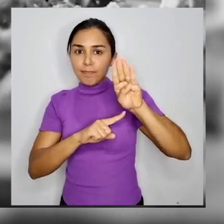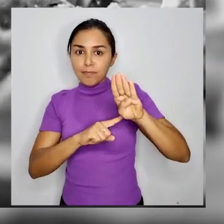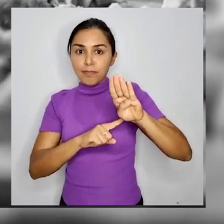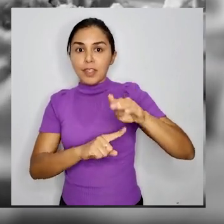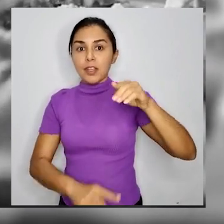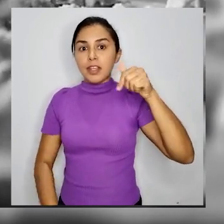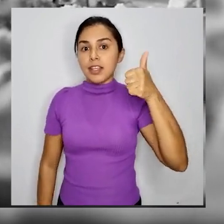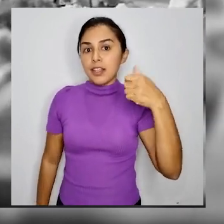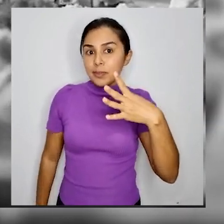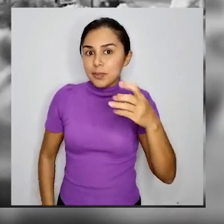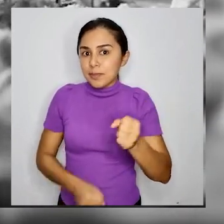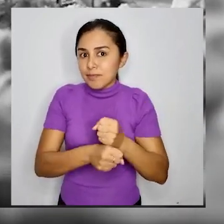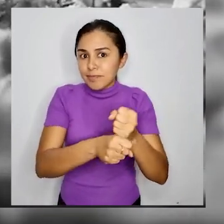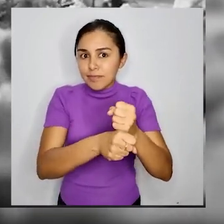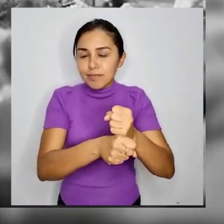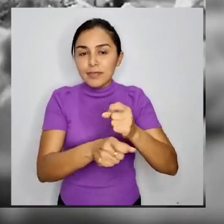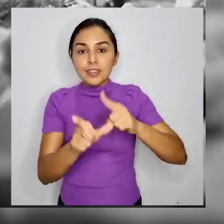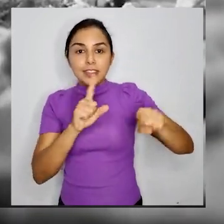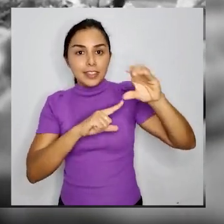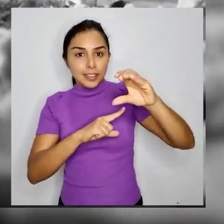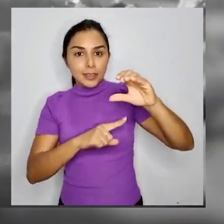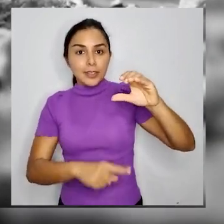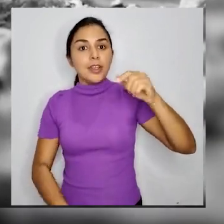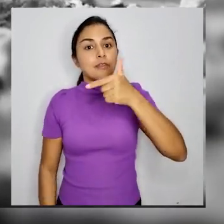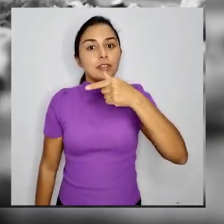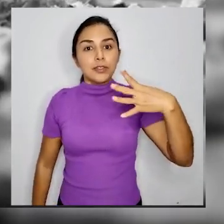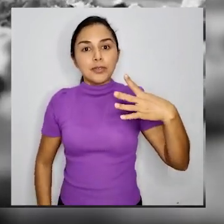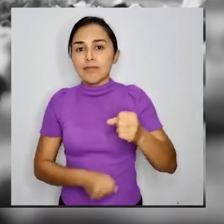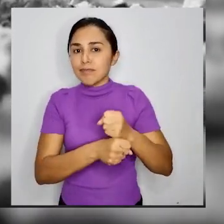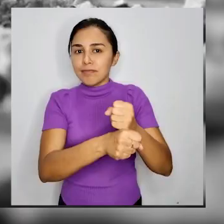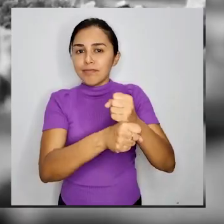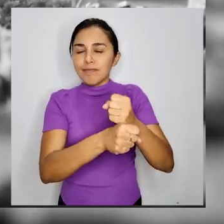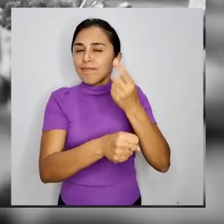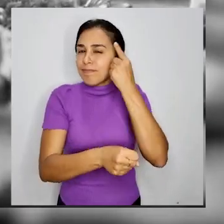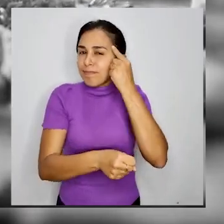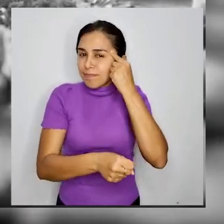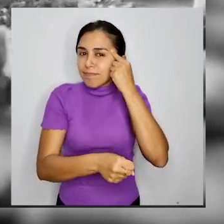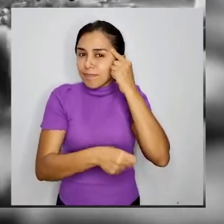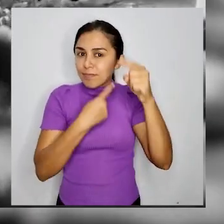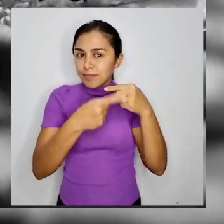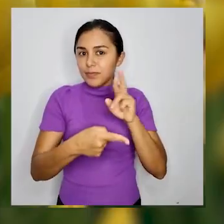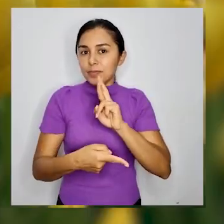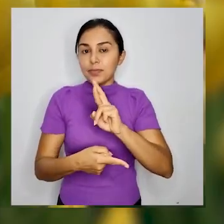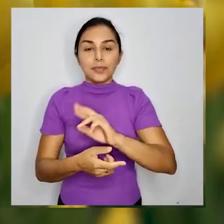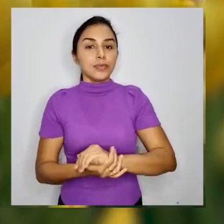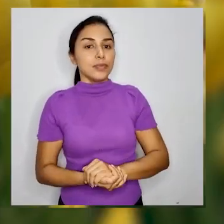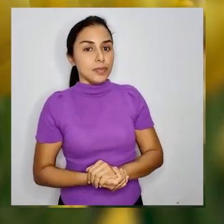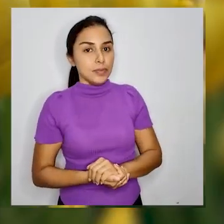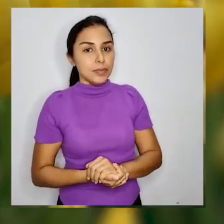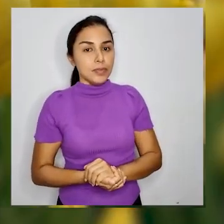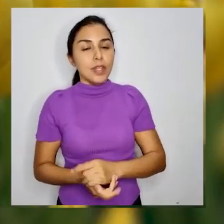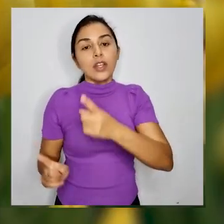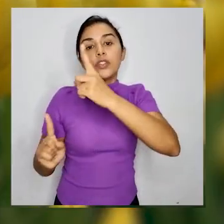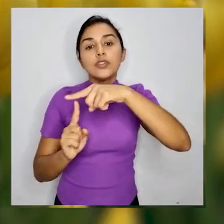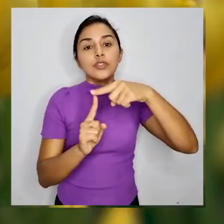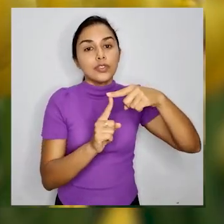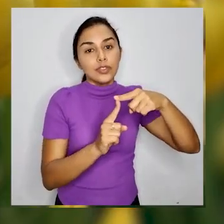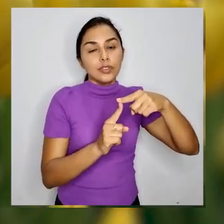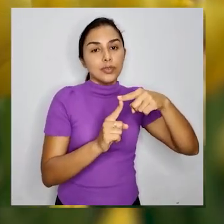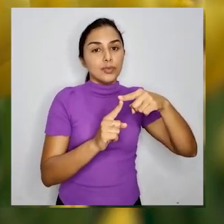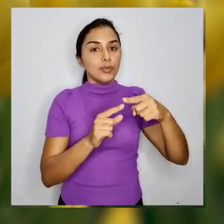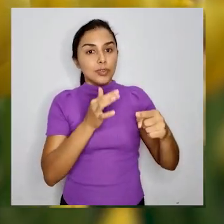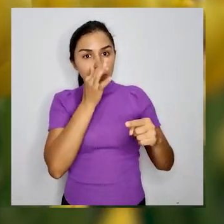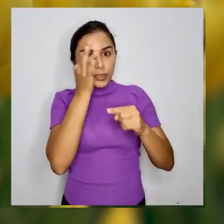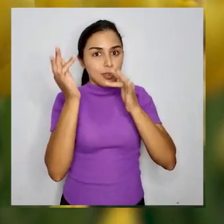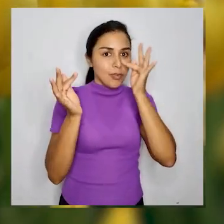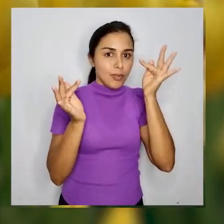C, 24 anos? Pense nisso, porque no final do vídeo você saberá a resposta. Tipos de polinização. As